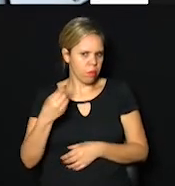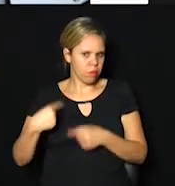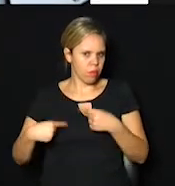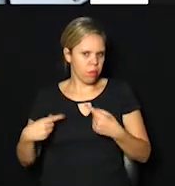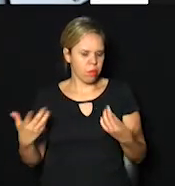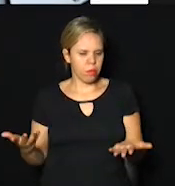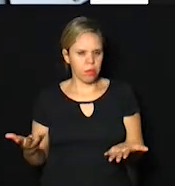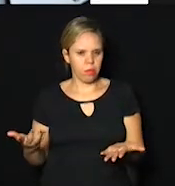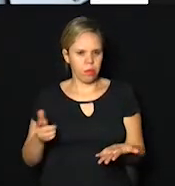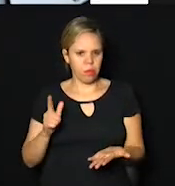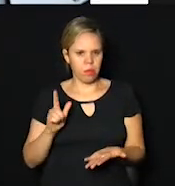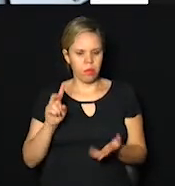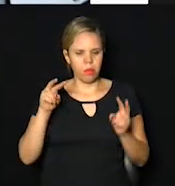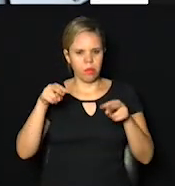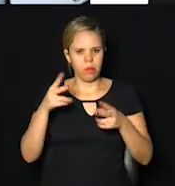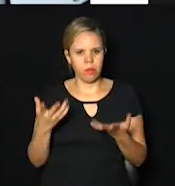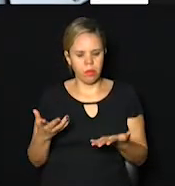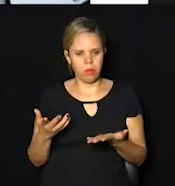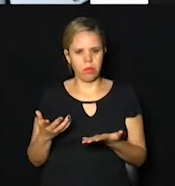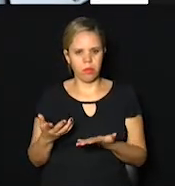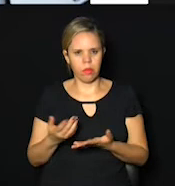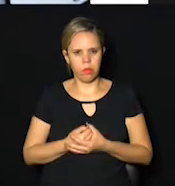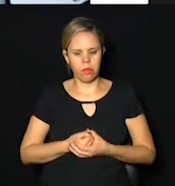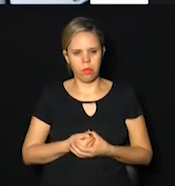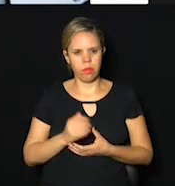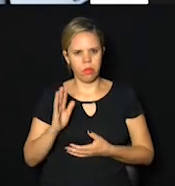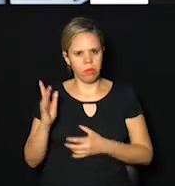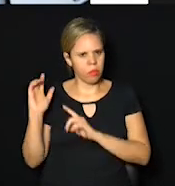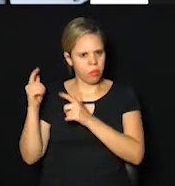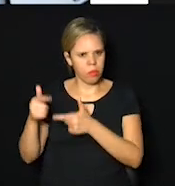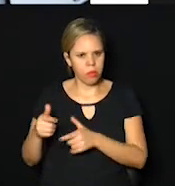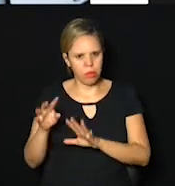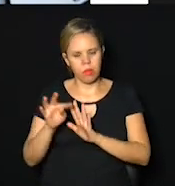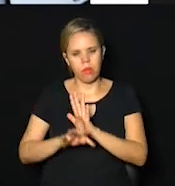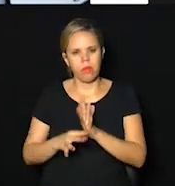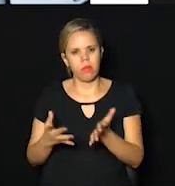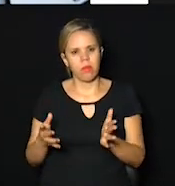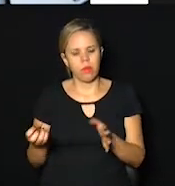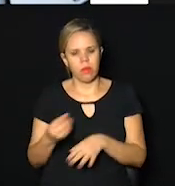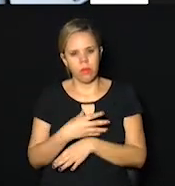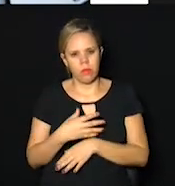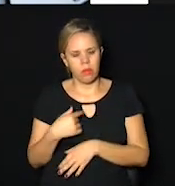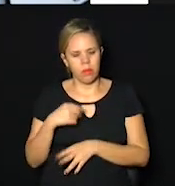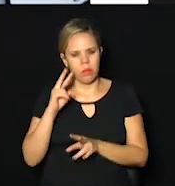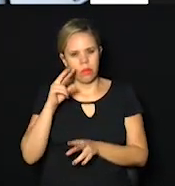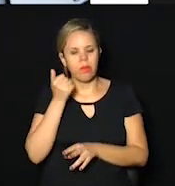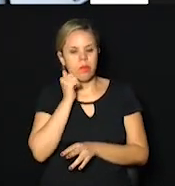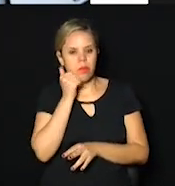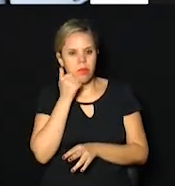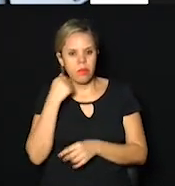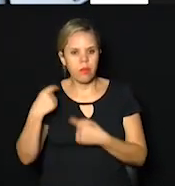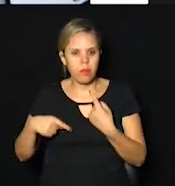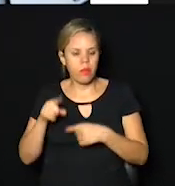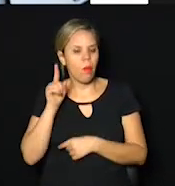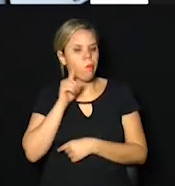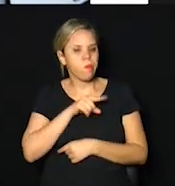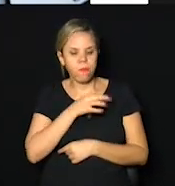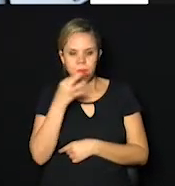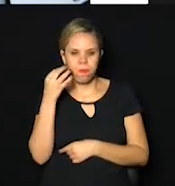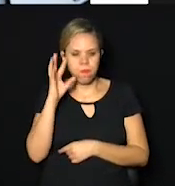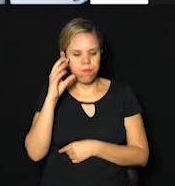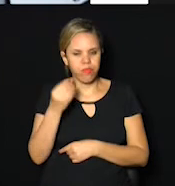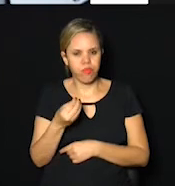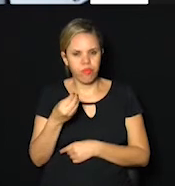que a gente pode olhar para clássicos, textos mais novos, né? Olhar para os cientistas políticos norte-americanos, que são muito bons para entender essa